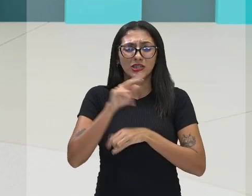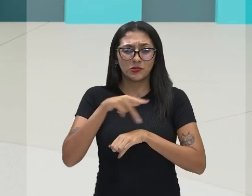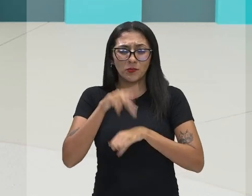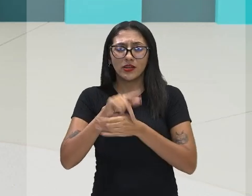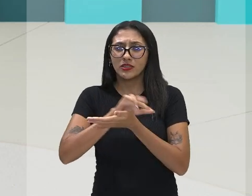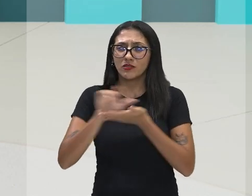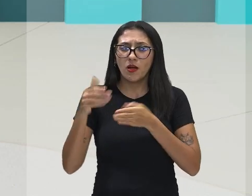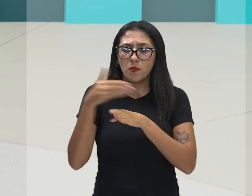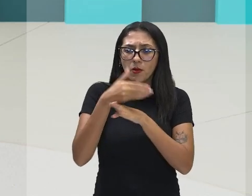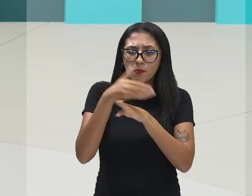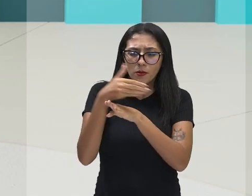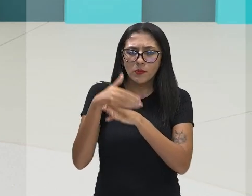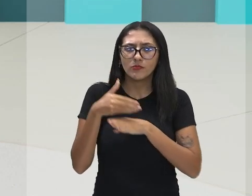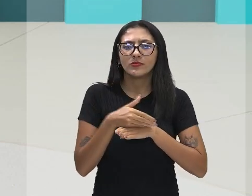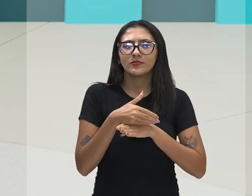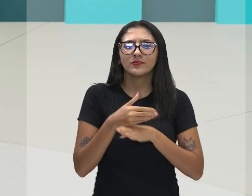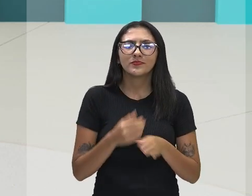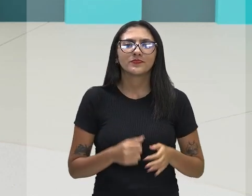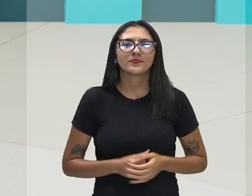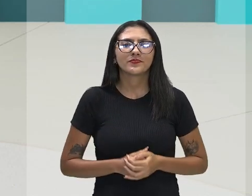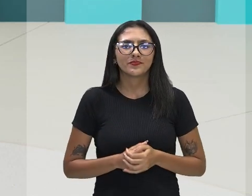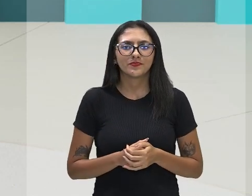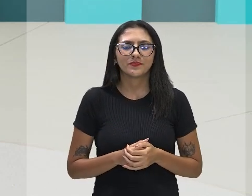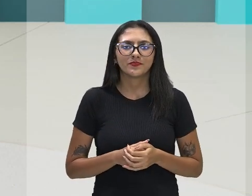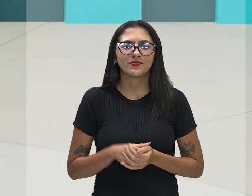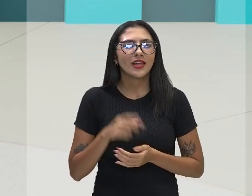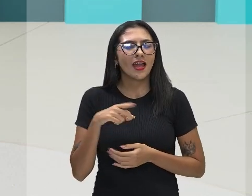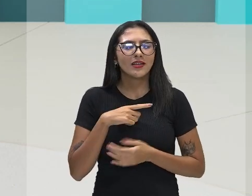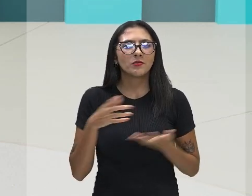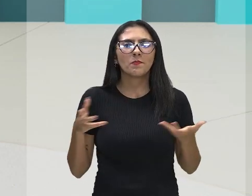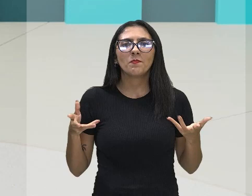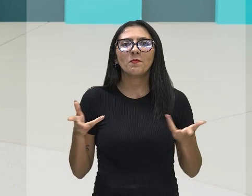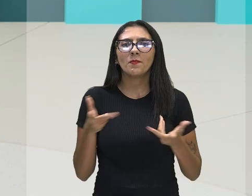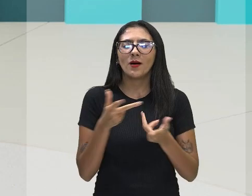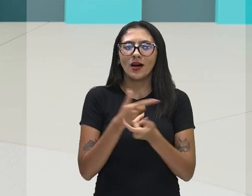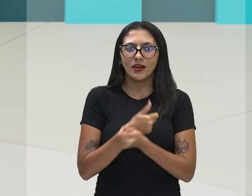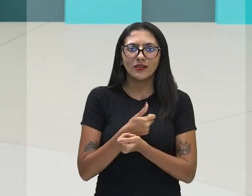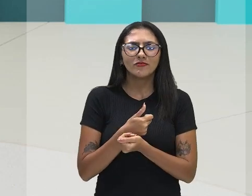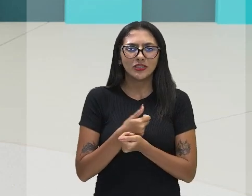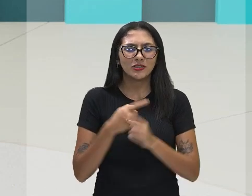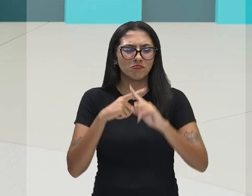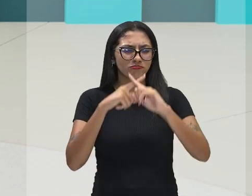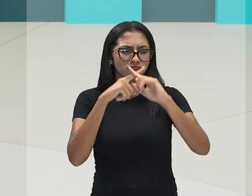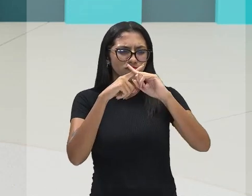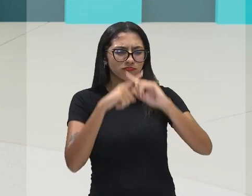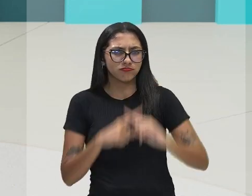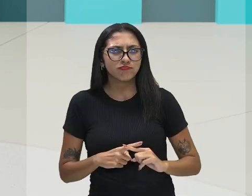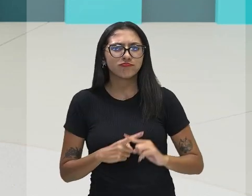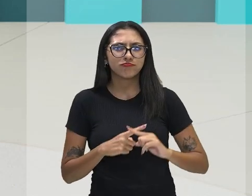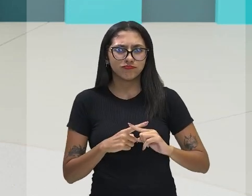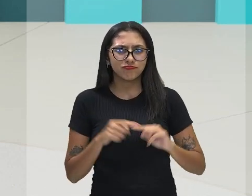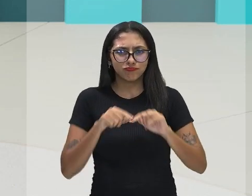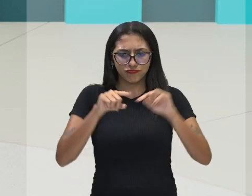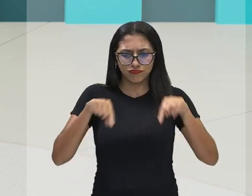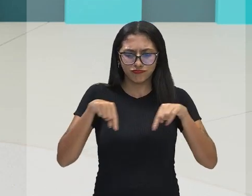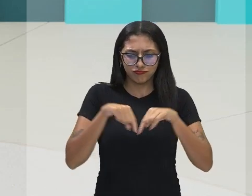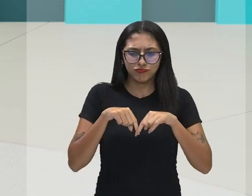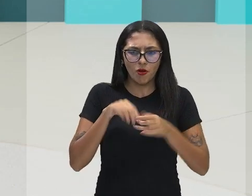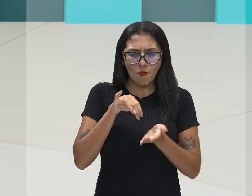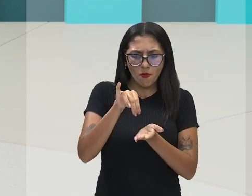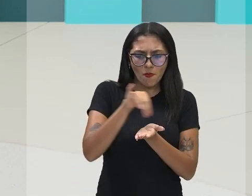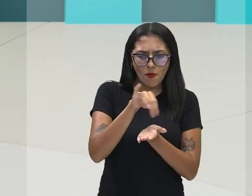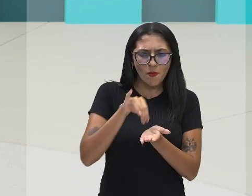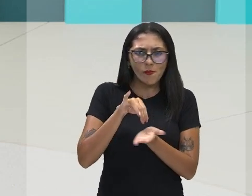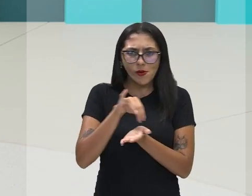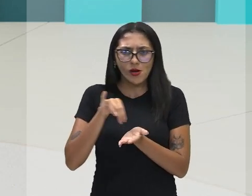lugar. Essa mágica, essa maravilha proporcionada e o duelo que acontece ali no tabuleiro de xadrez não fica